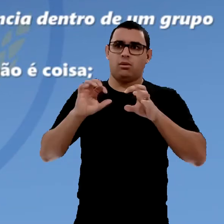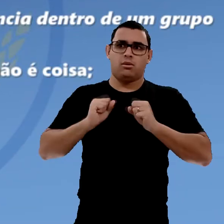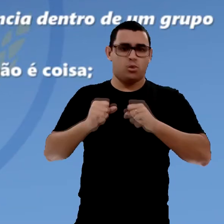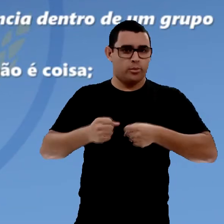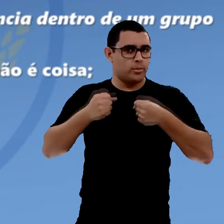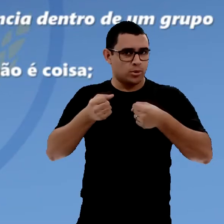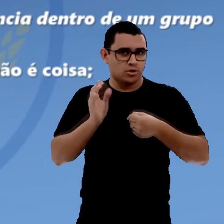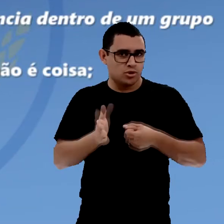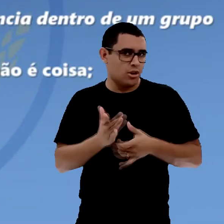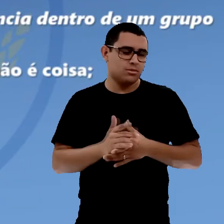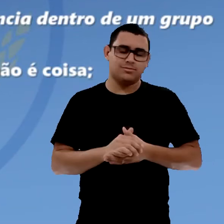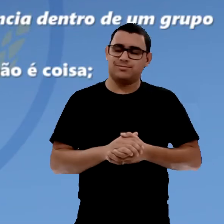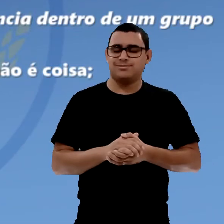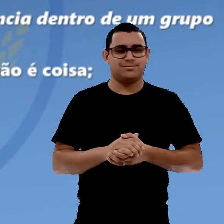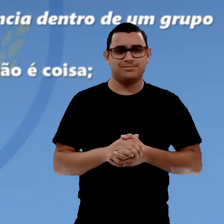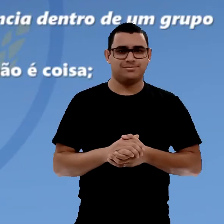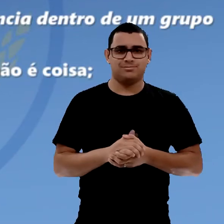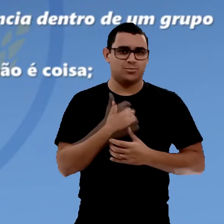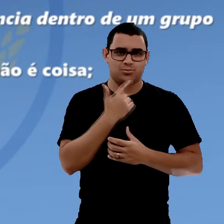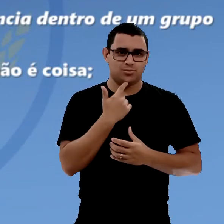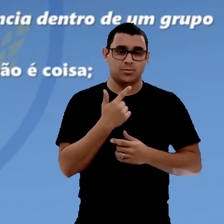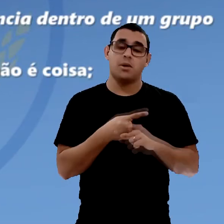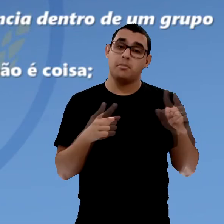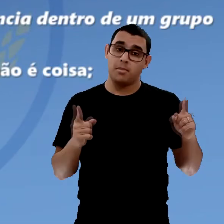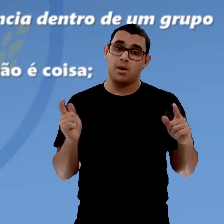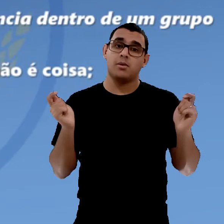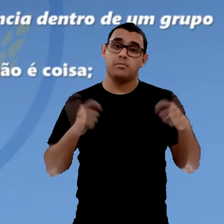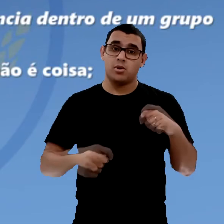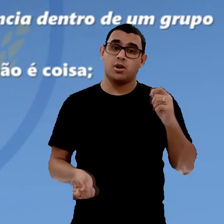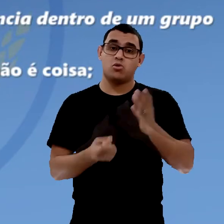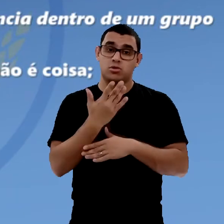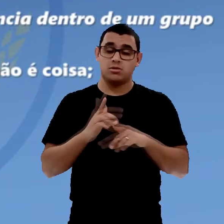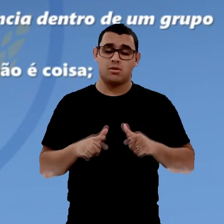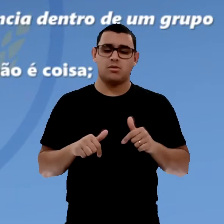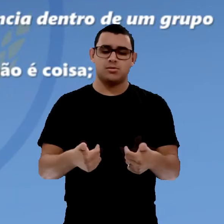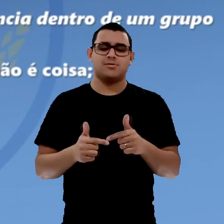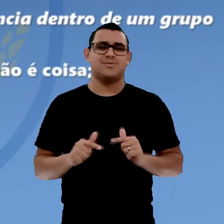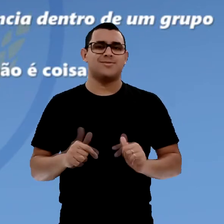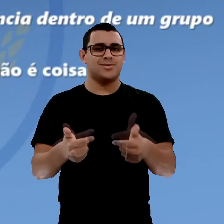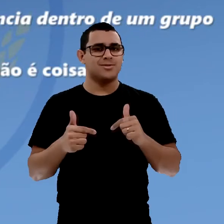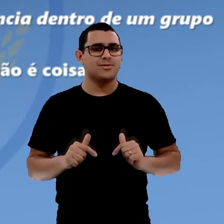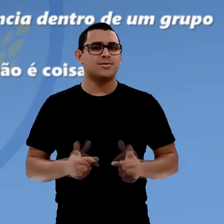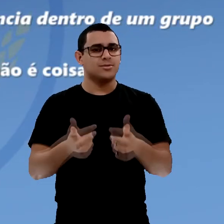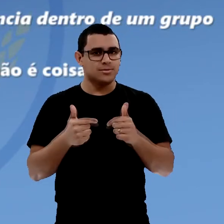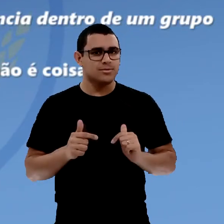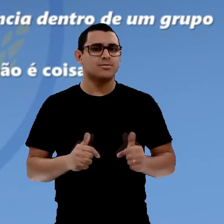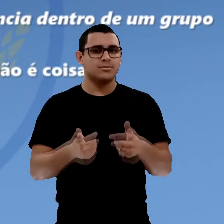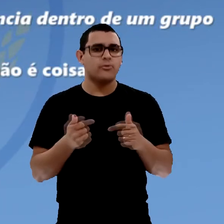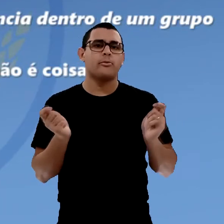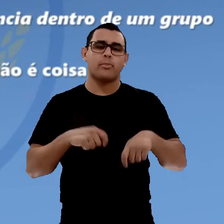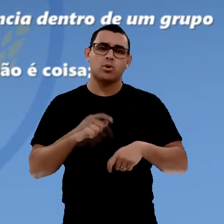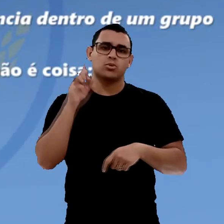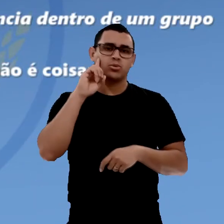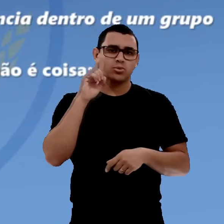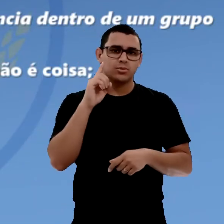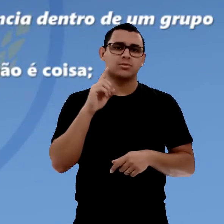adquire o poder. Você não tem, você não pode ter o poder. Mas o poder é um exercício, então você pode exercer